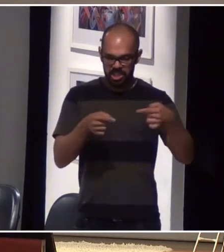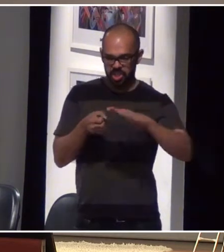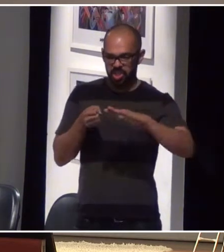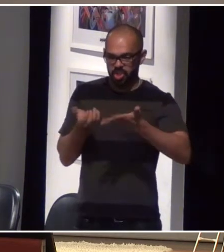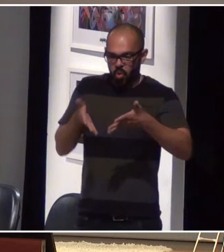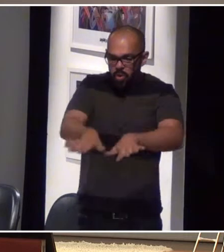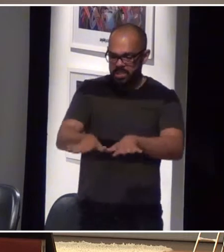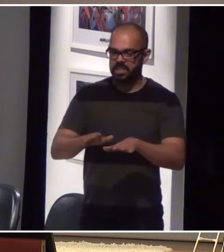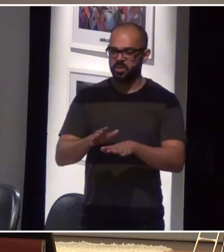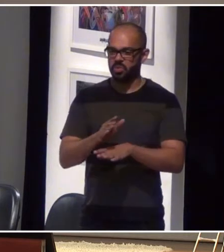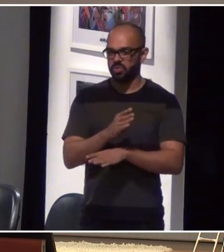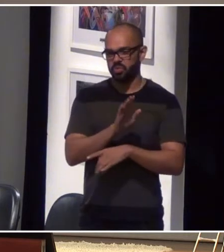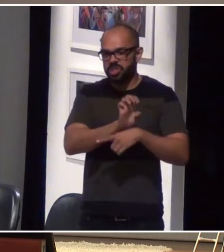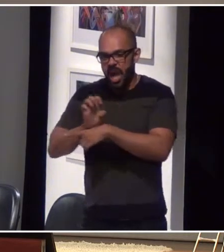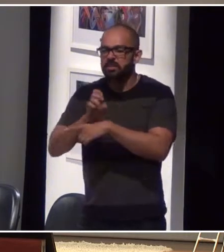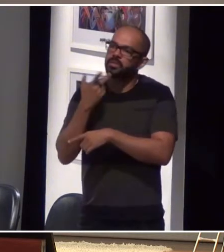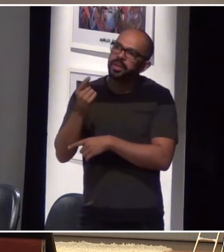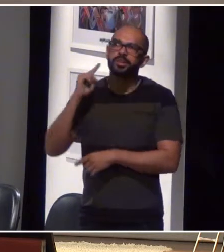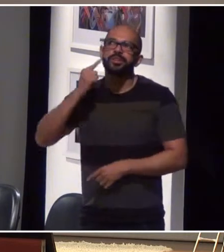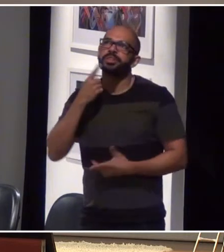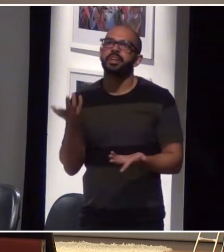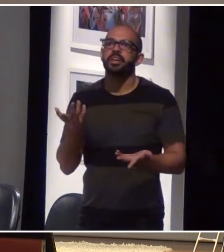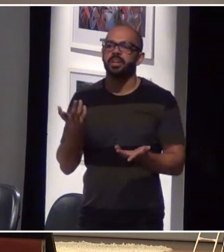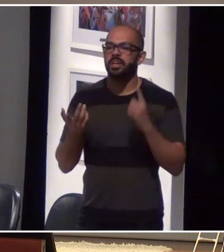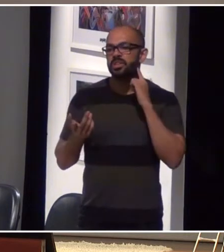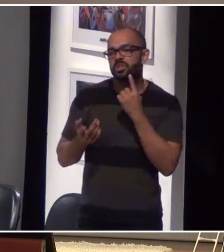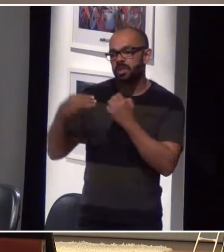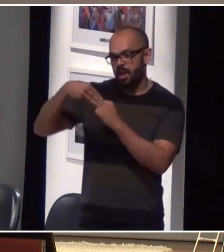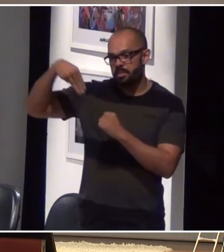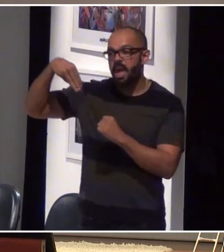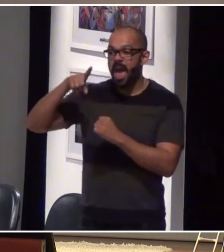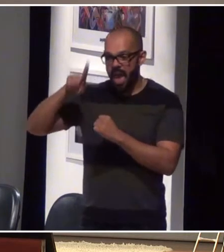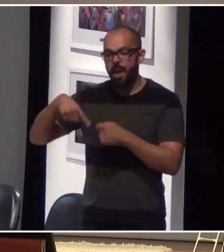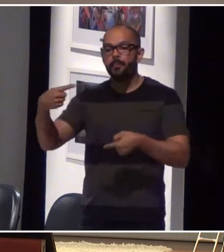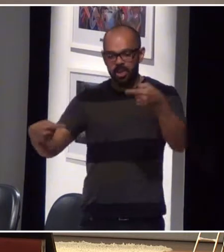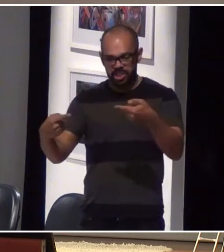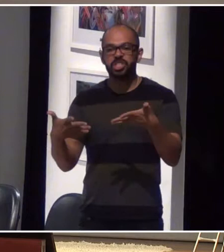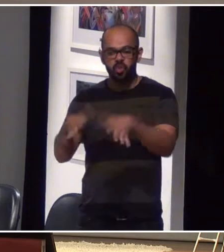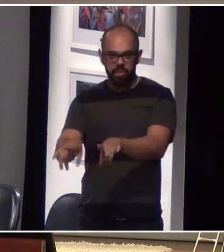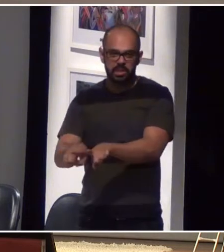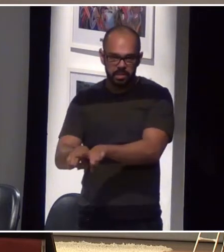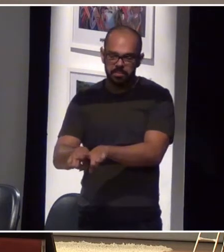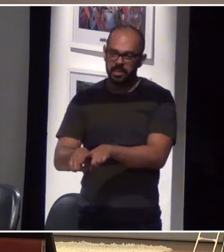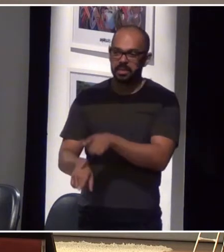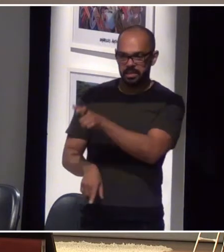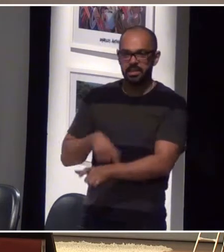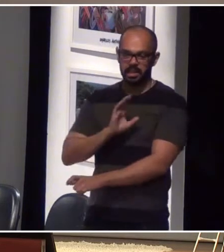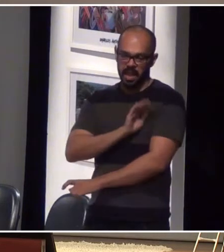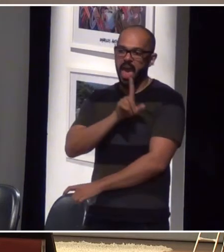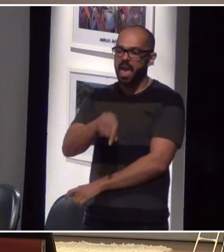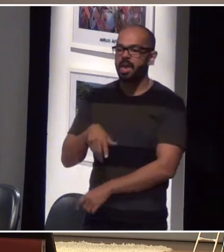de Estado, e aqui eu vou dizer que os surdos fazendo mestrado é uma política de inclusão, no caso dela,